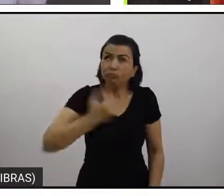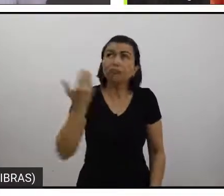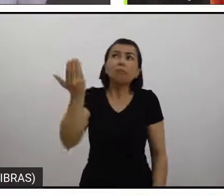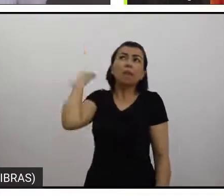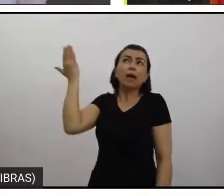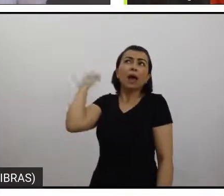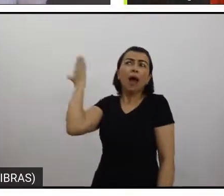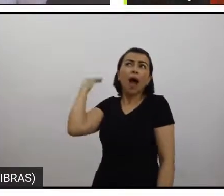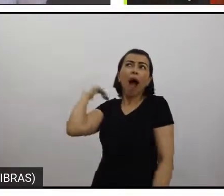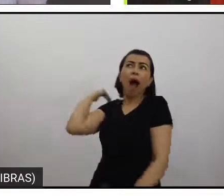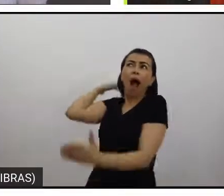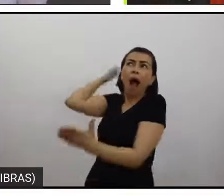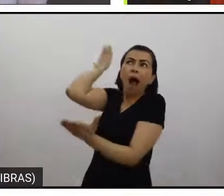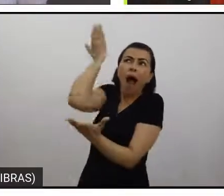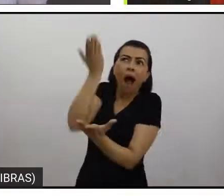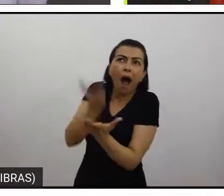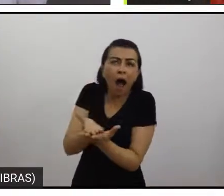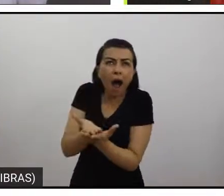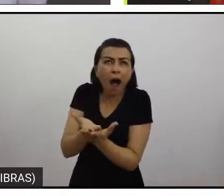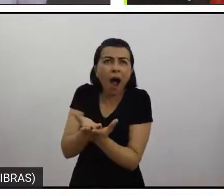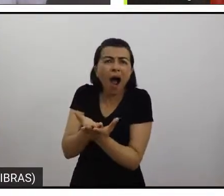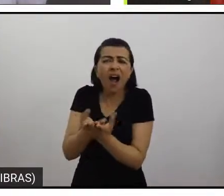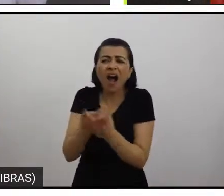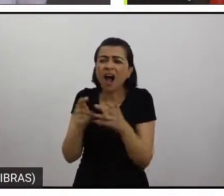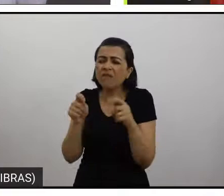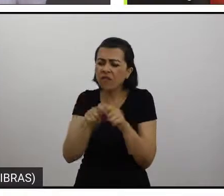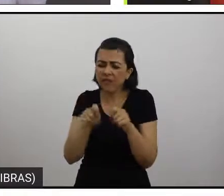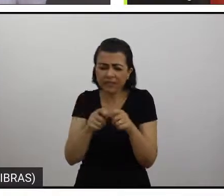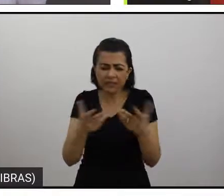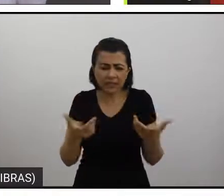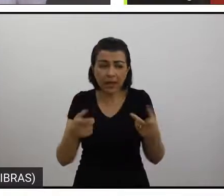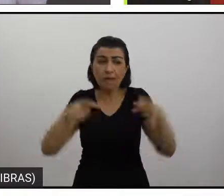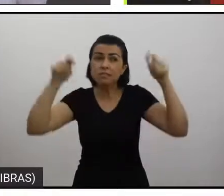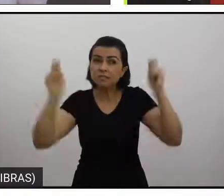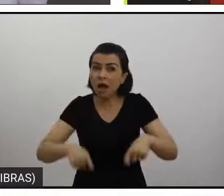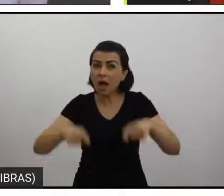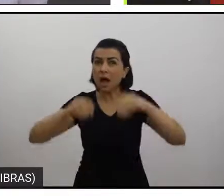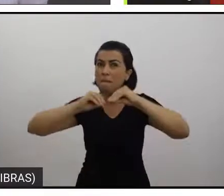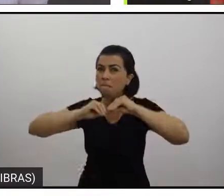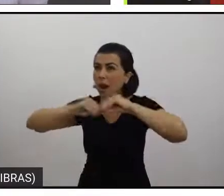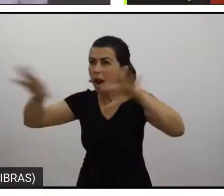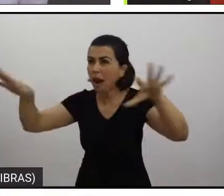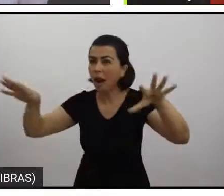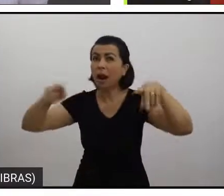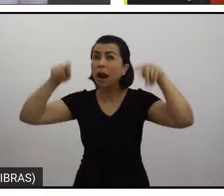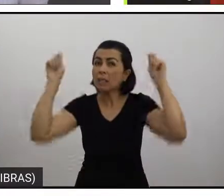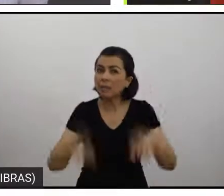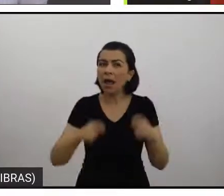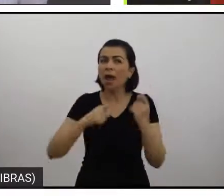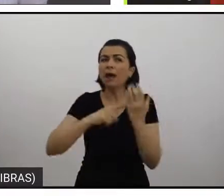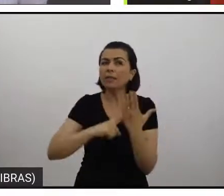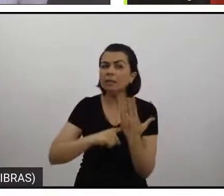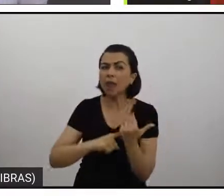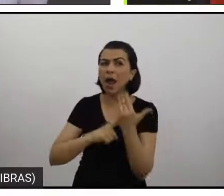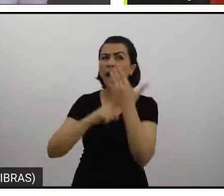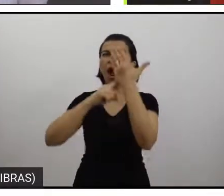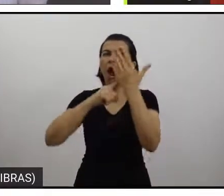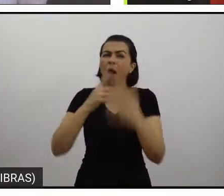vai funcionar? Vai funcionar uma tecnologia de alta qualidade ou uma tecnologia de baixa qualidade super